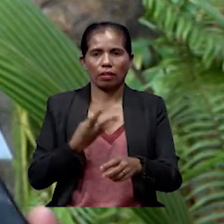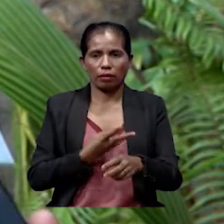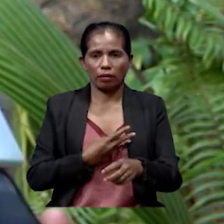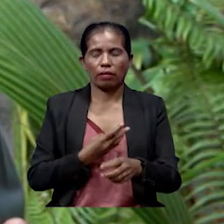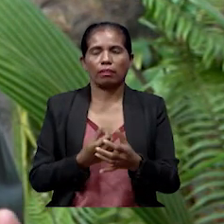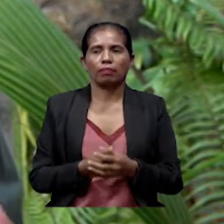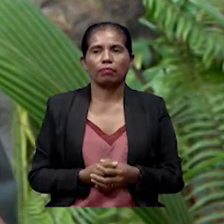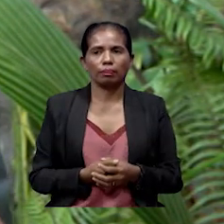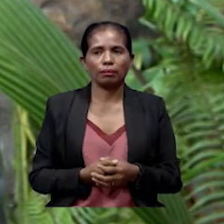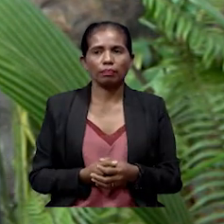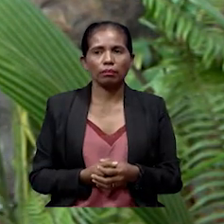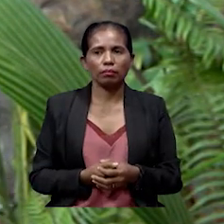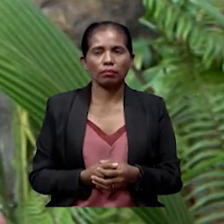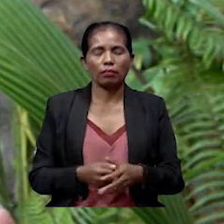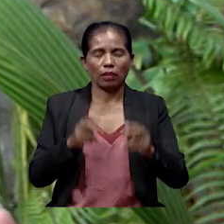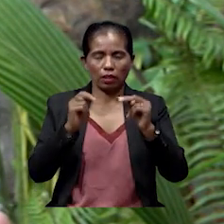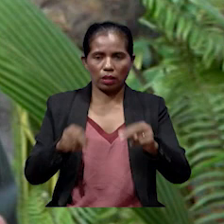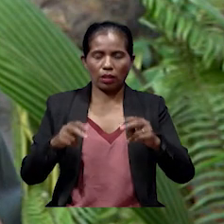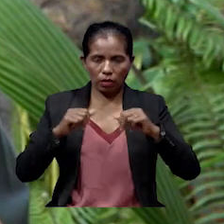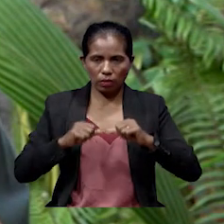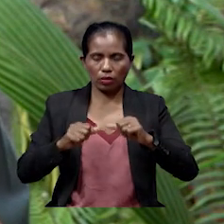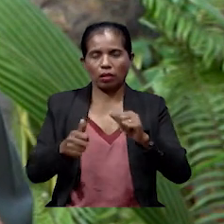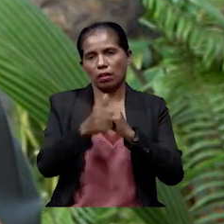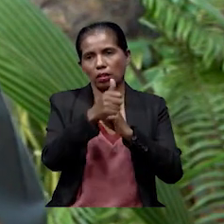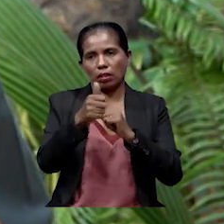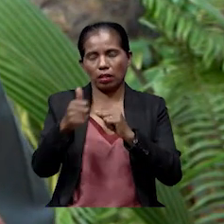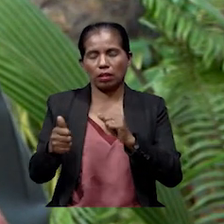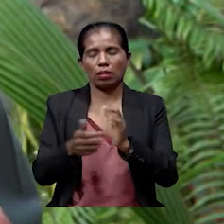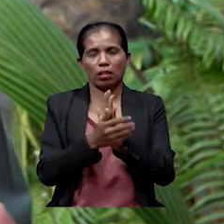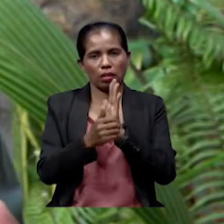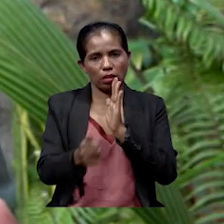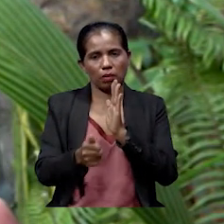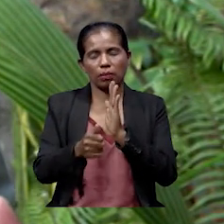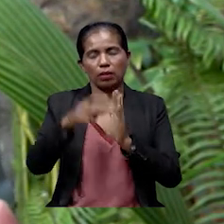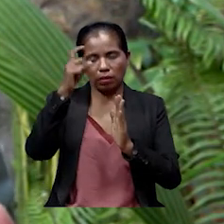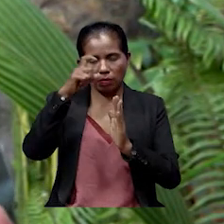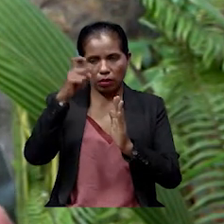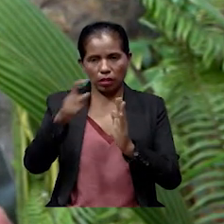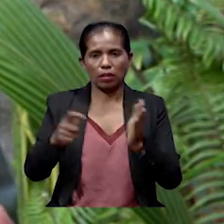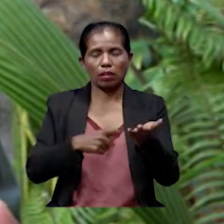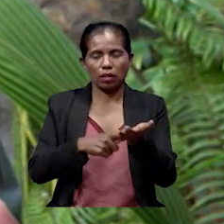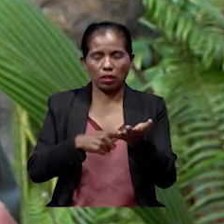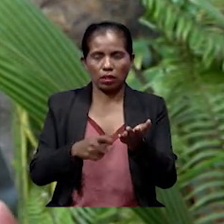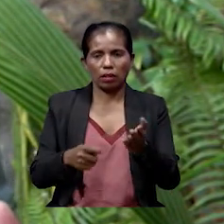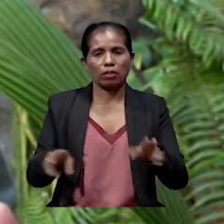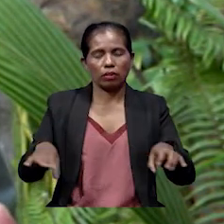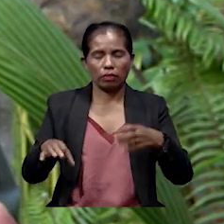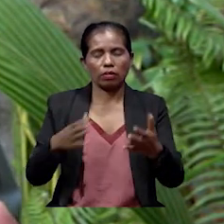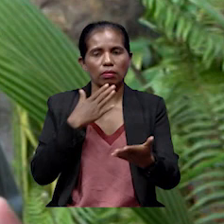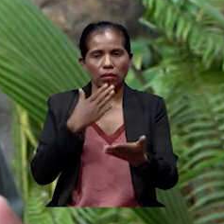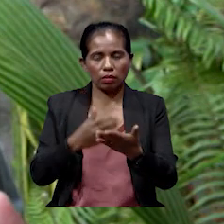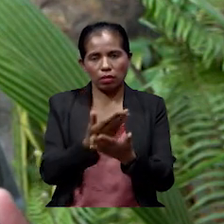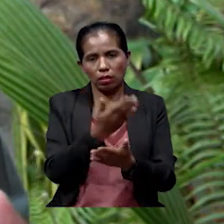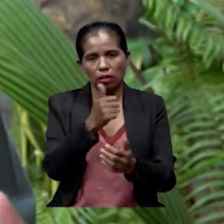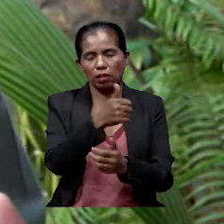financeiros. Tem que continuar e de minha capacitação técnico-profissional e de minha cultura